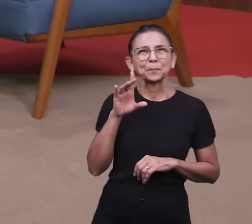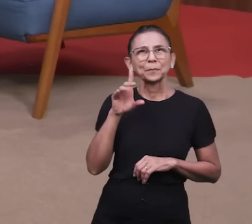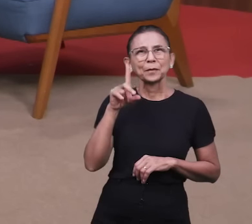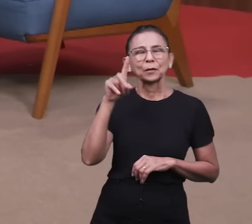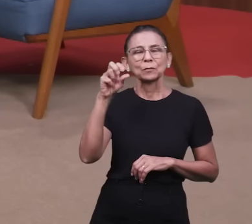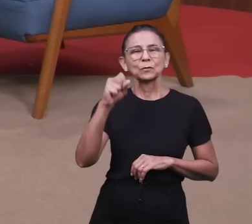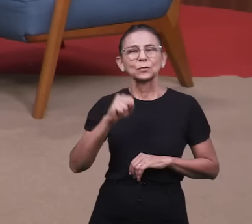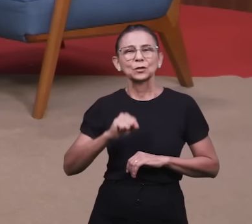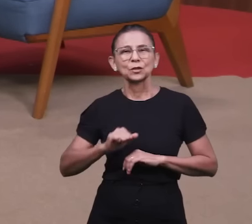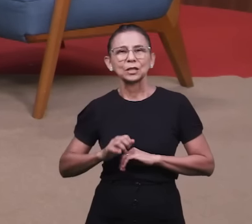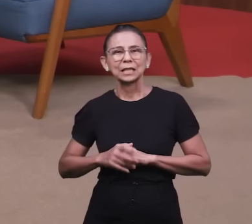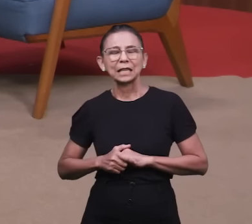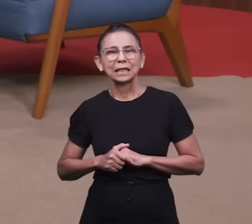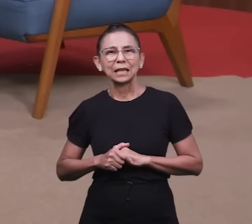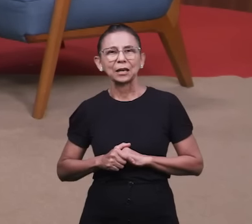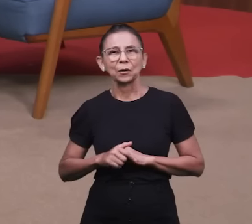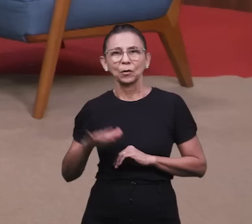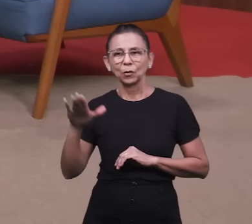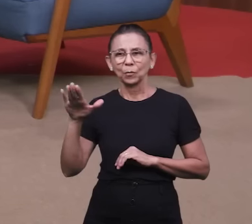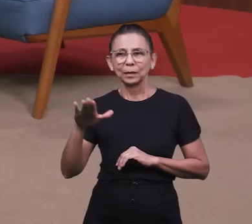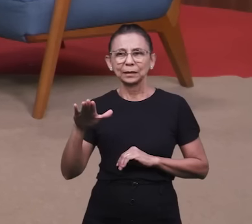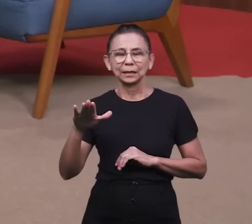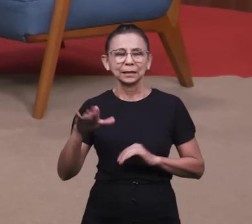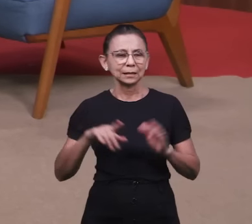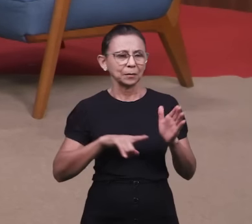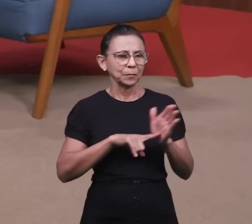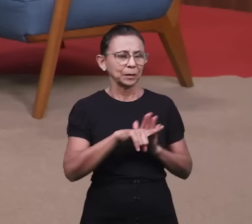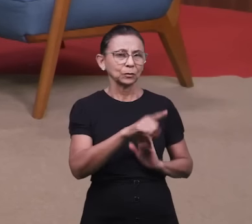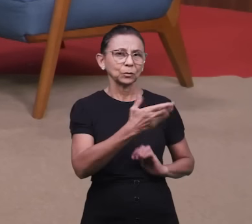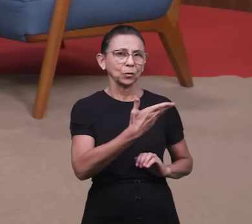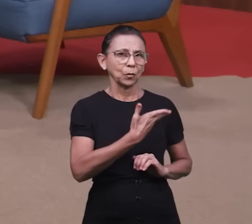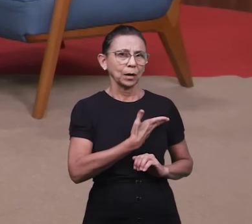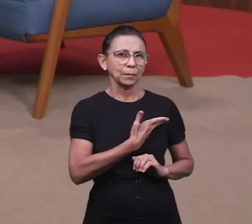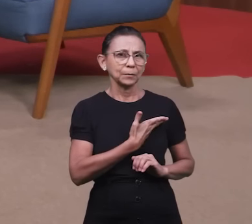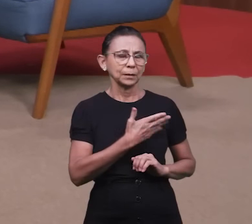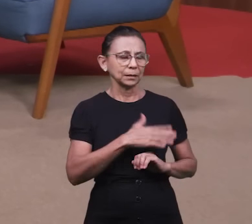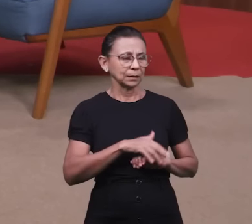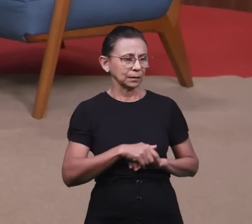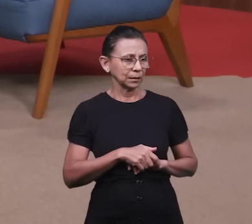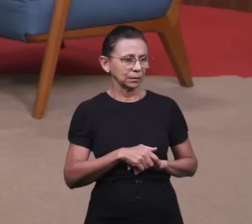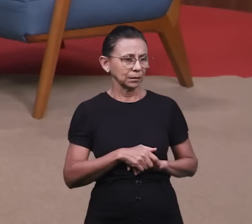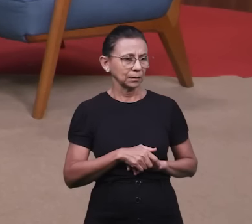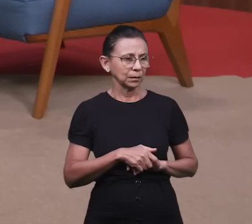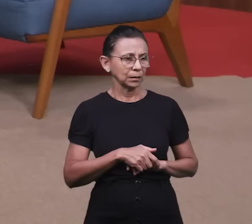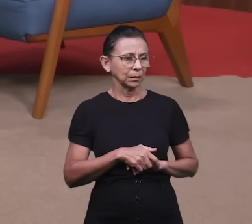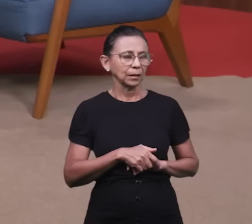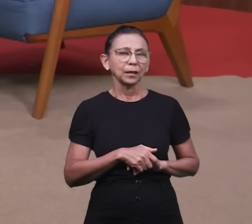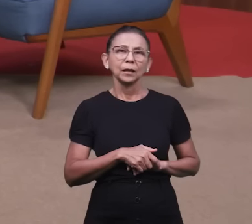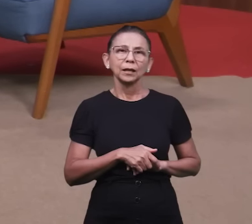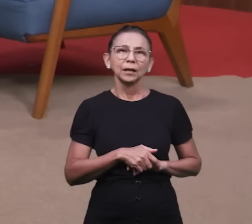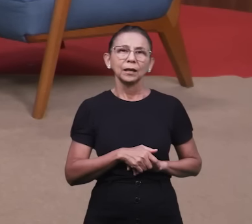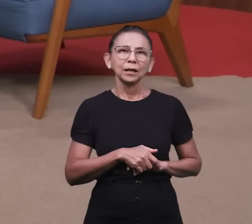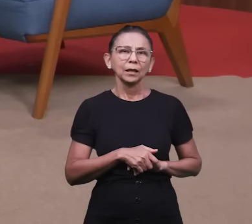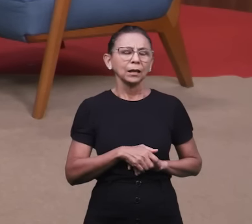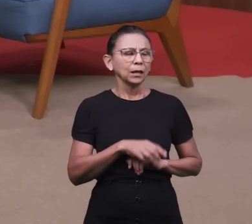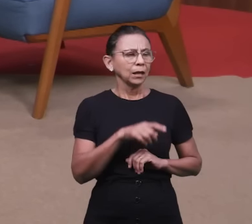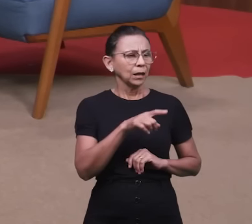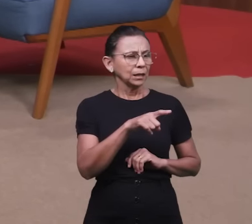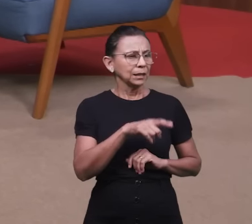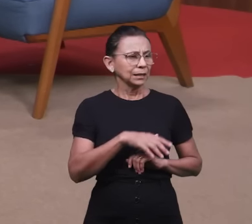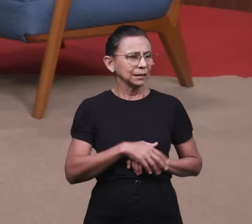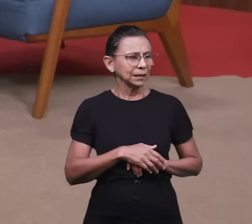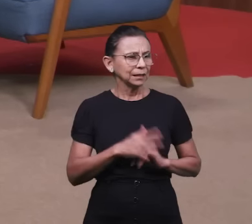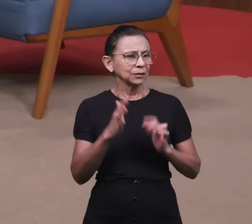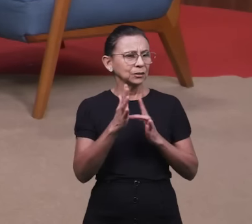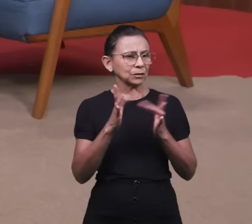a amiga dela E aí amiga dela não sabia que Jesus voltar e ela veio me procurar afastou passou passou ela